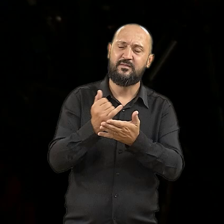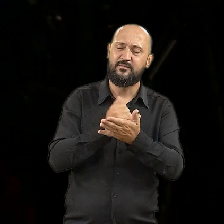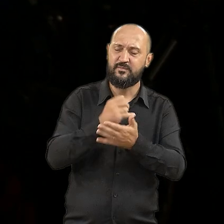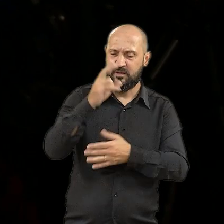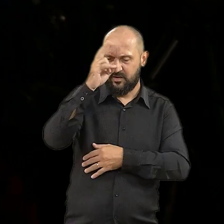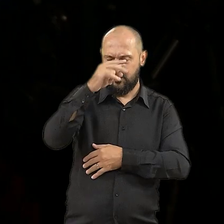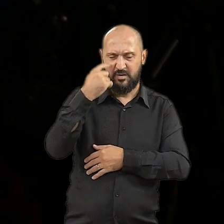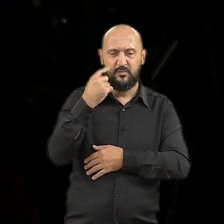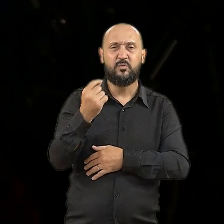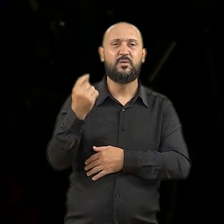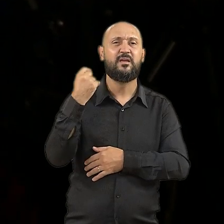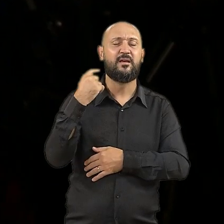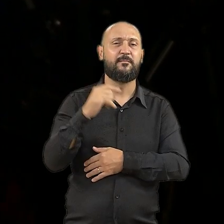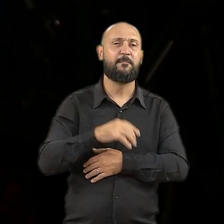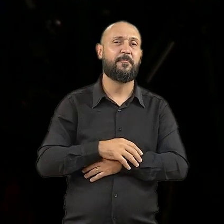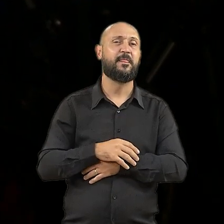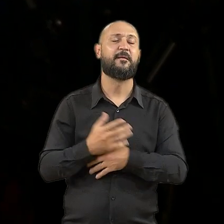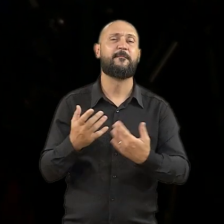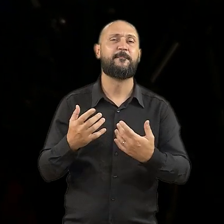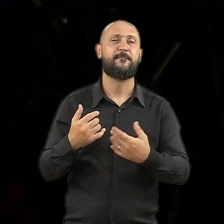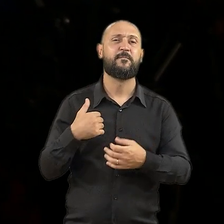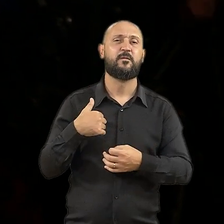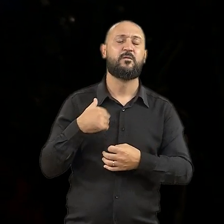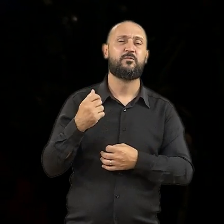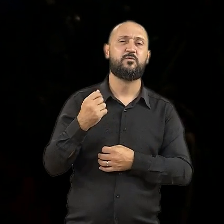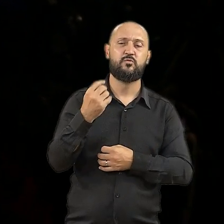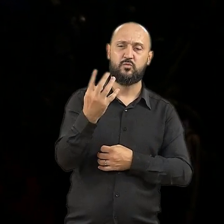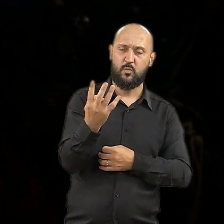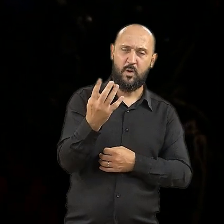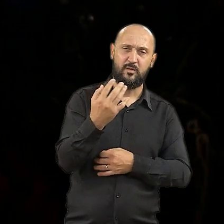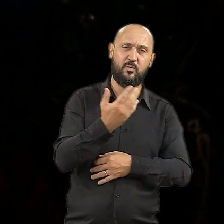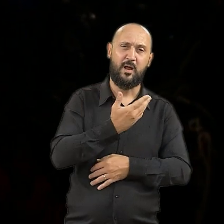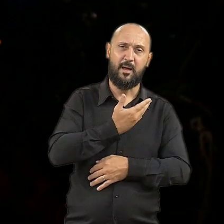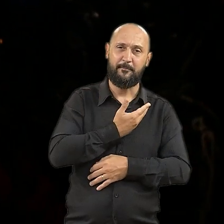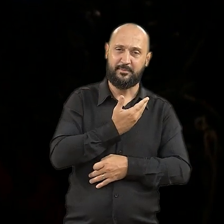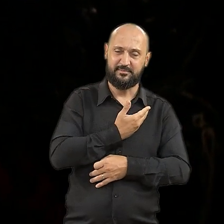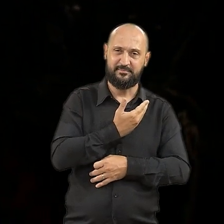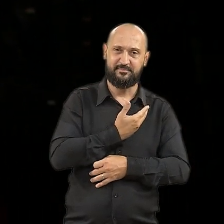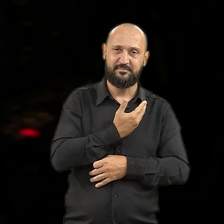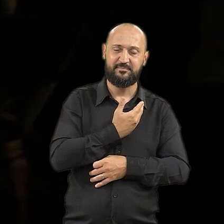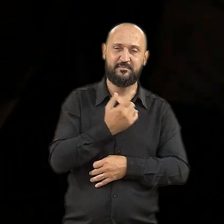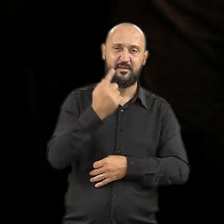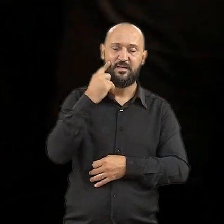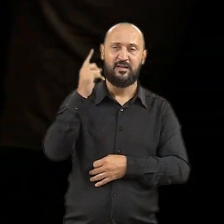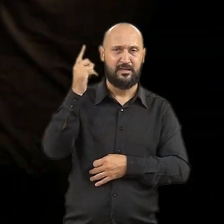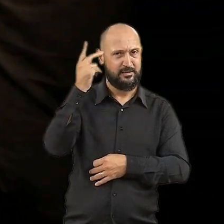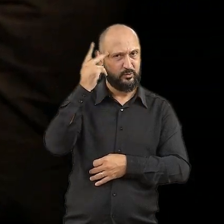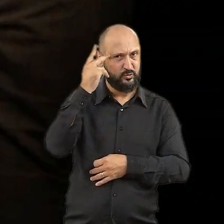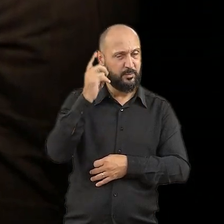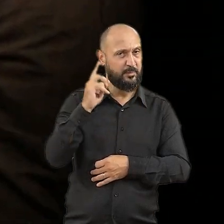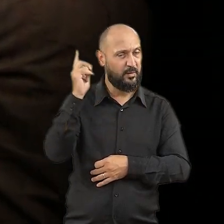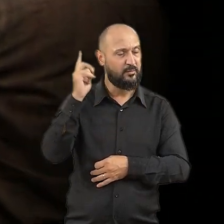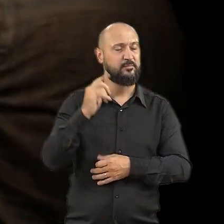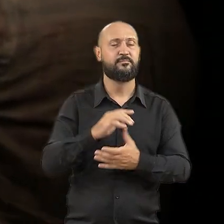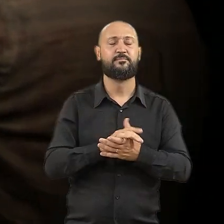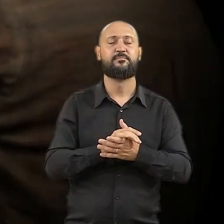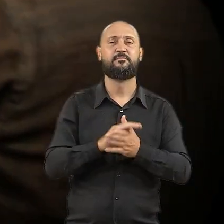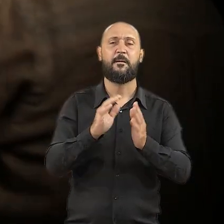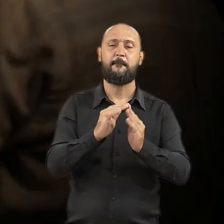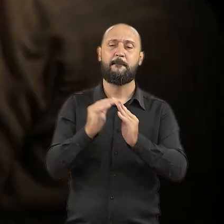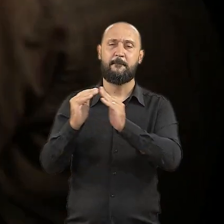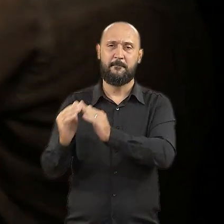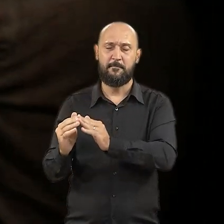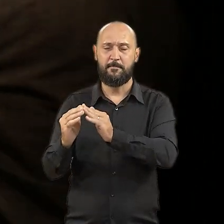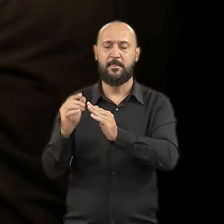festival. Eu lembro de uma cena seguinte, nós tínhamos 4 amigos muito... Lá em Santo André, isso ainda? Vizinho